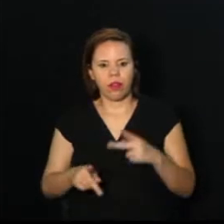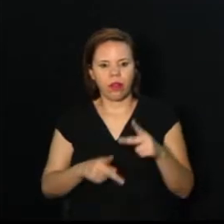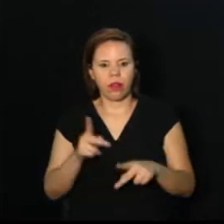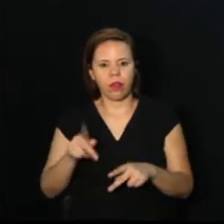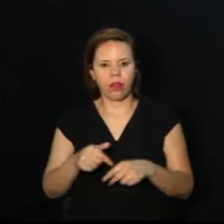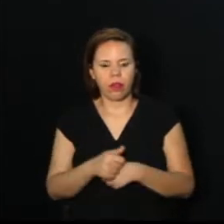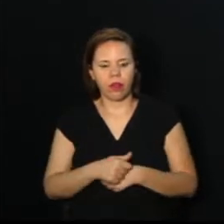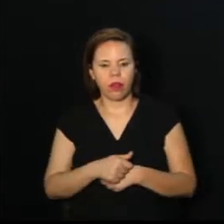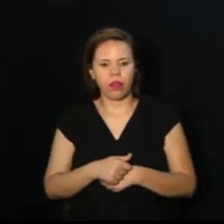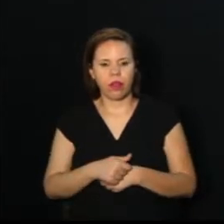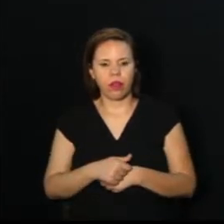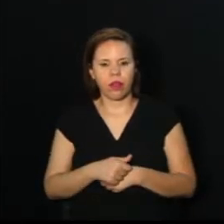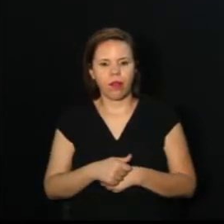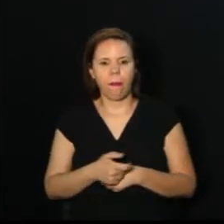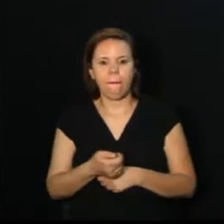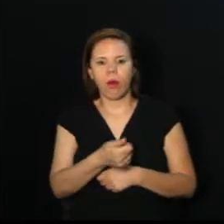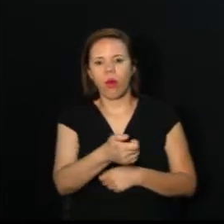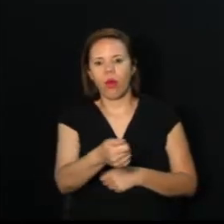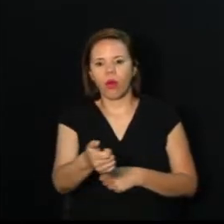extremamente raros.